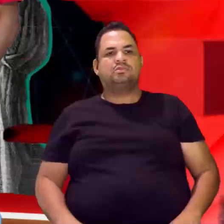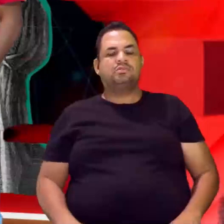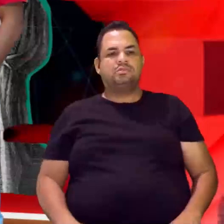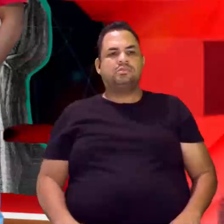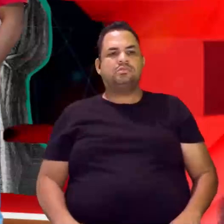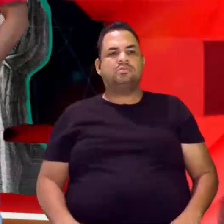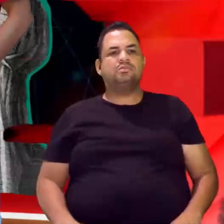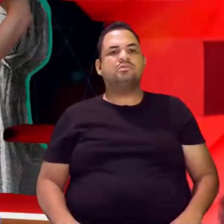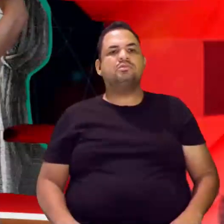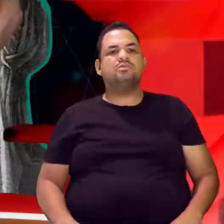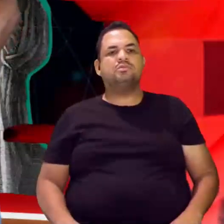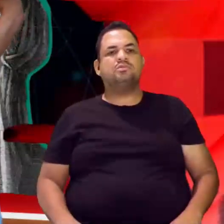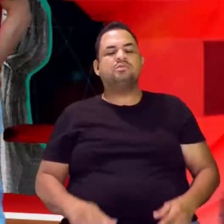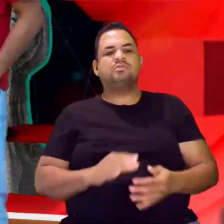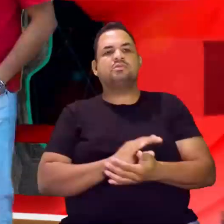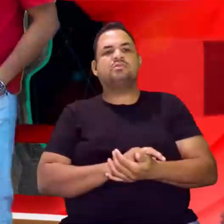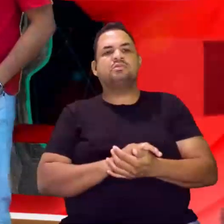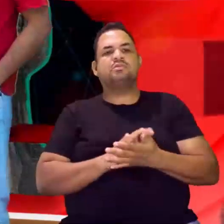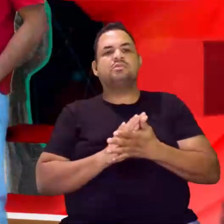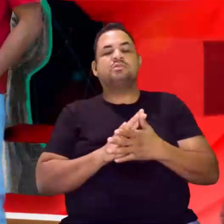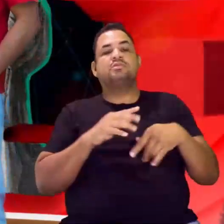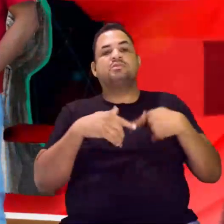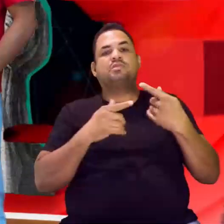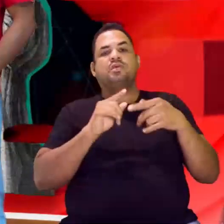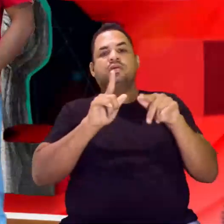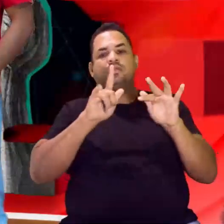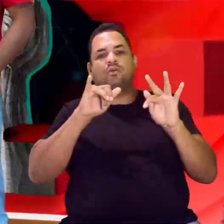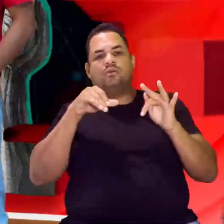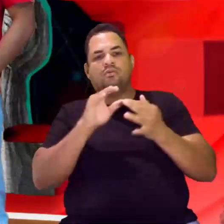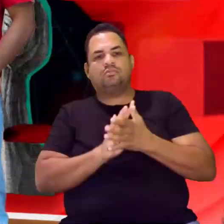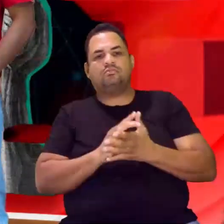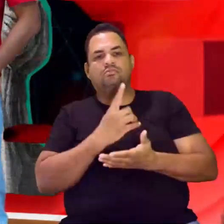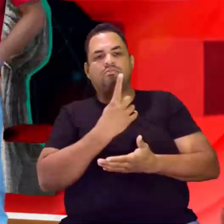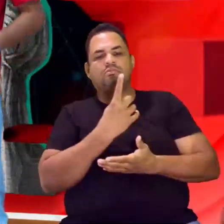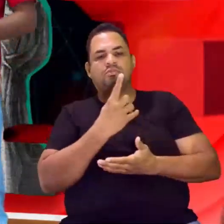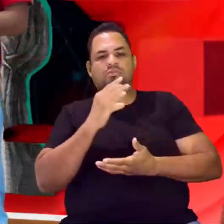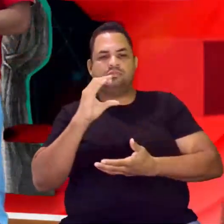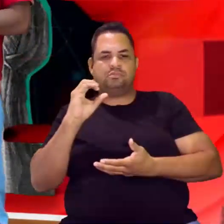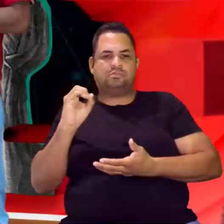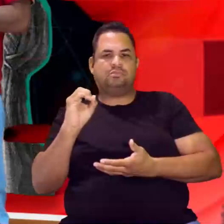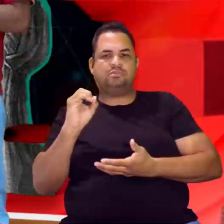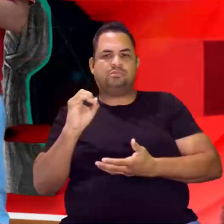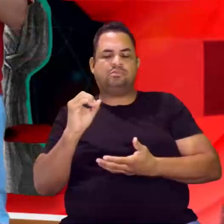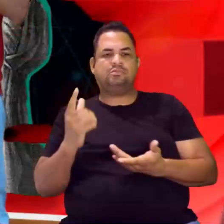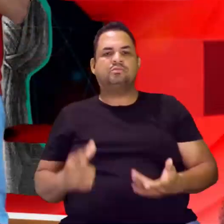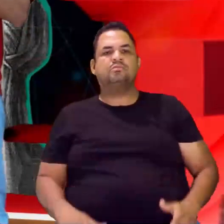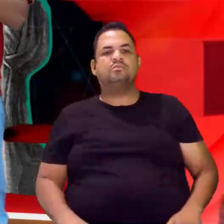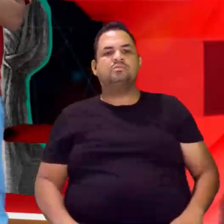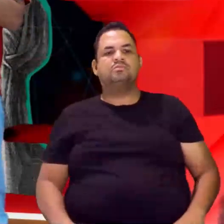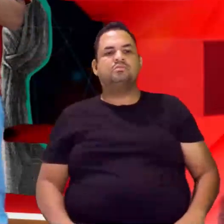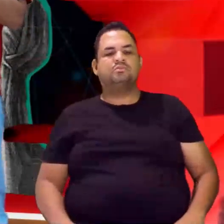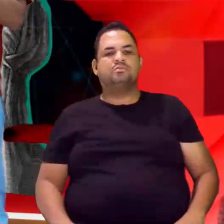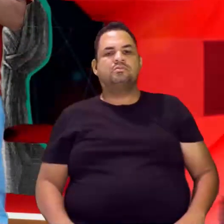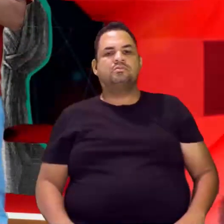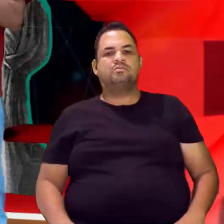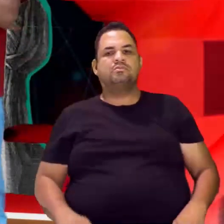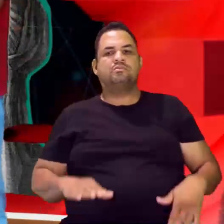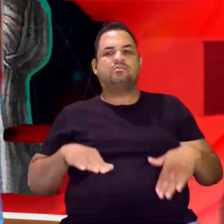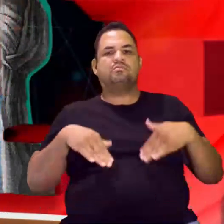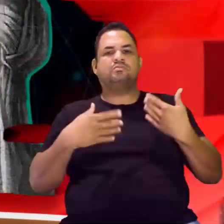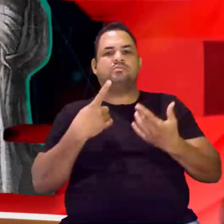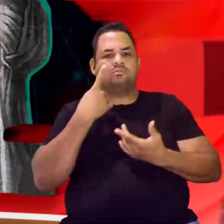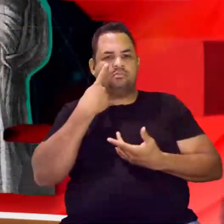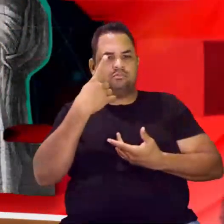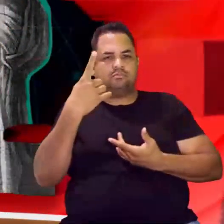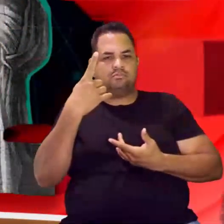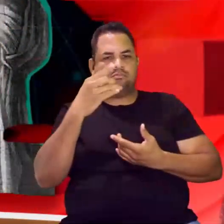0 e 1, né? 0 para x e 1 para y. Aqui na logarítmica é no 1 e 0. Isso. E aí, ó, quando eu falei para vocês para